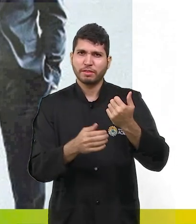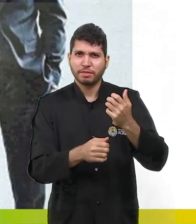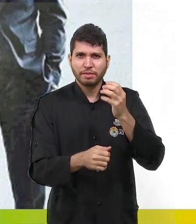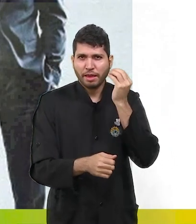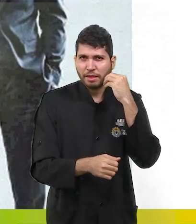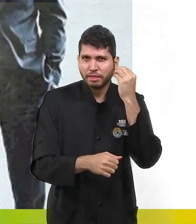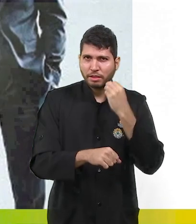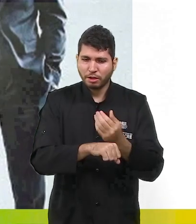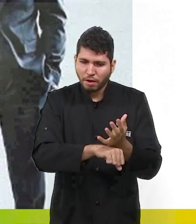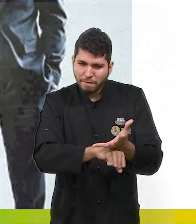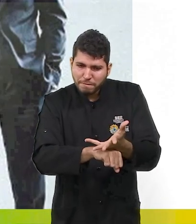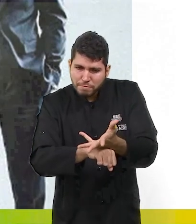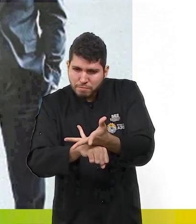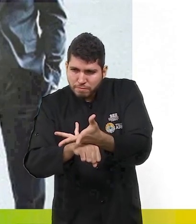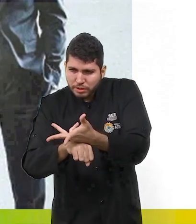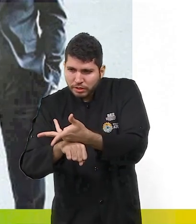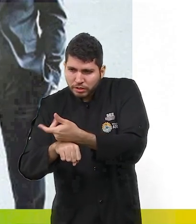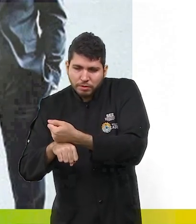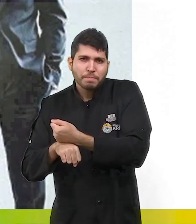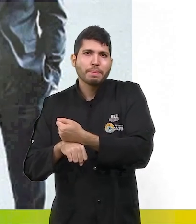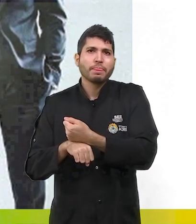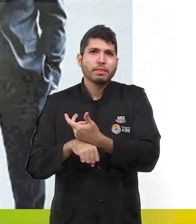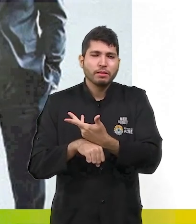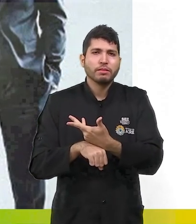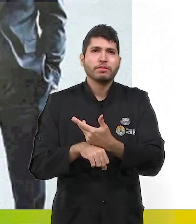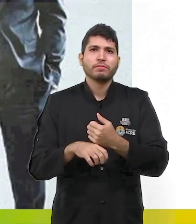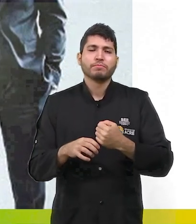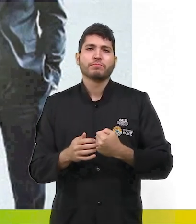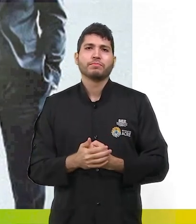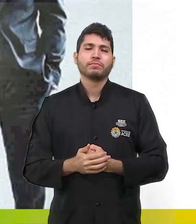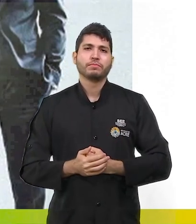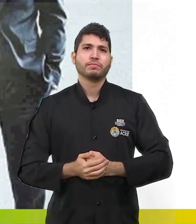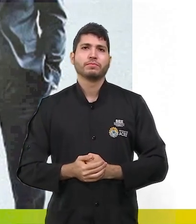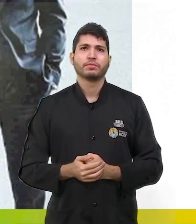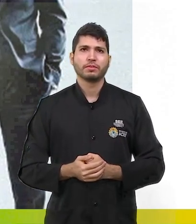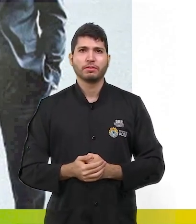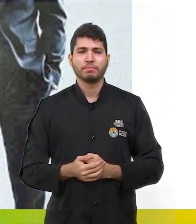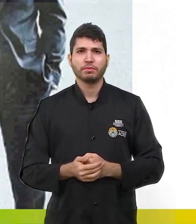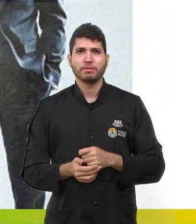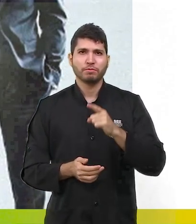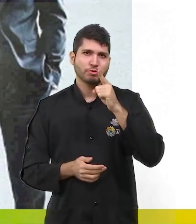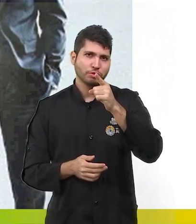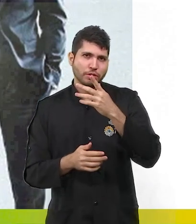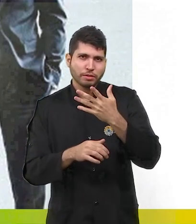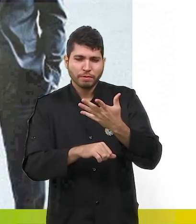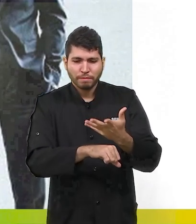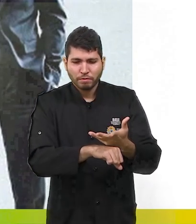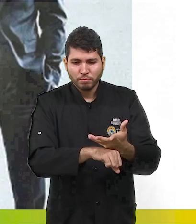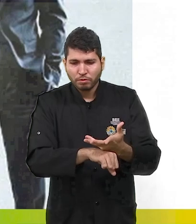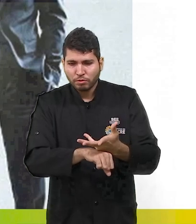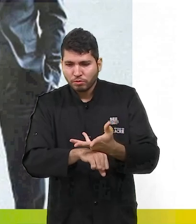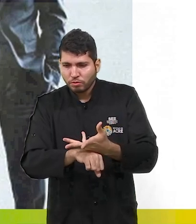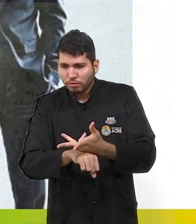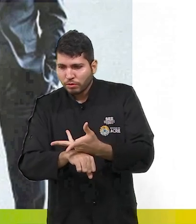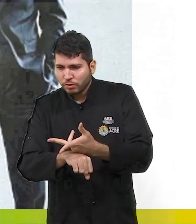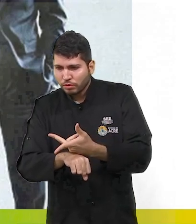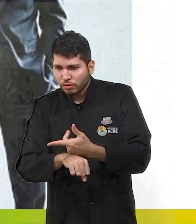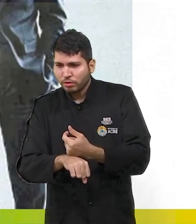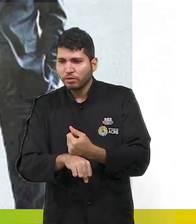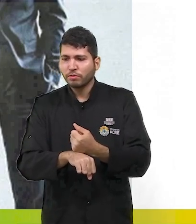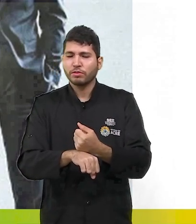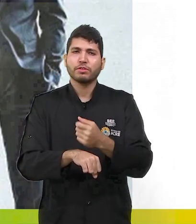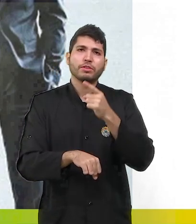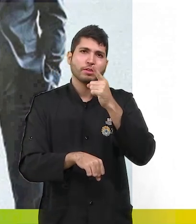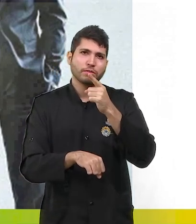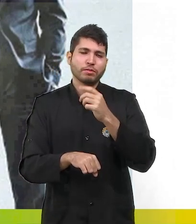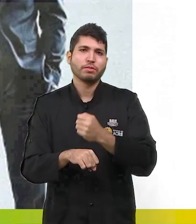pessoal, as redes sociais hoje, elas são determinantes para que a gente possa escolher aí alguns produtos. E eu trouxe